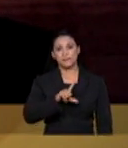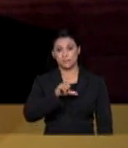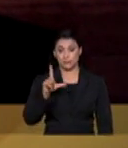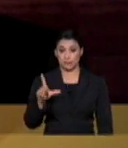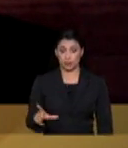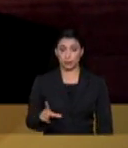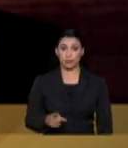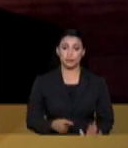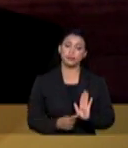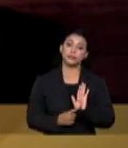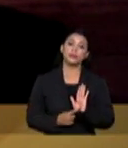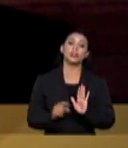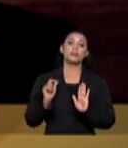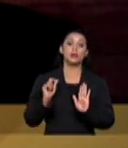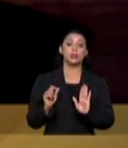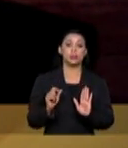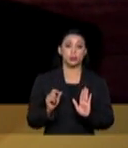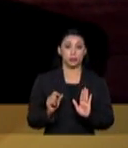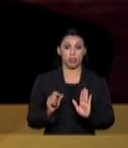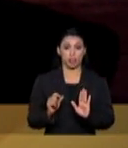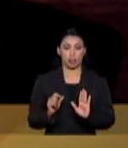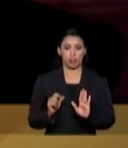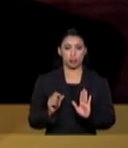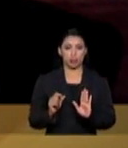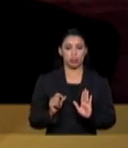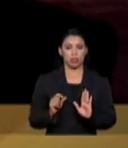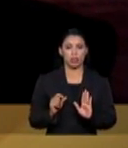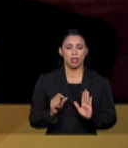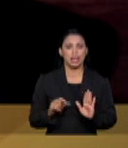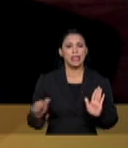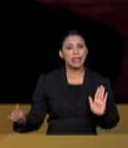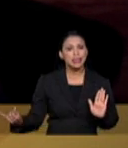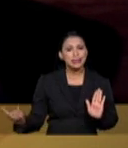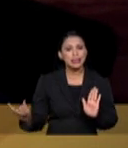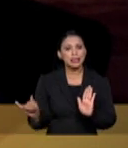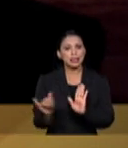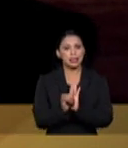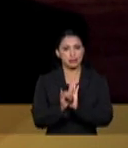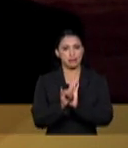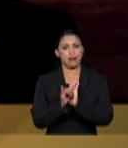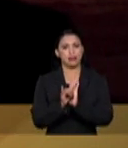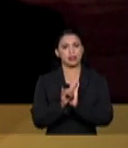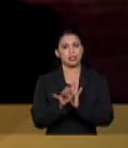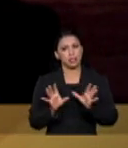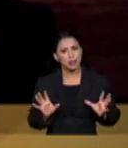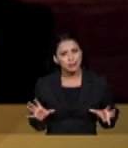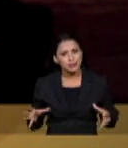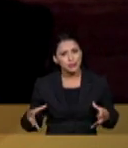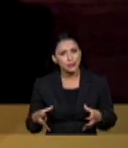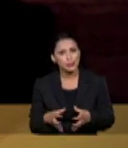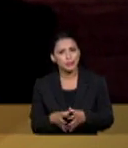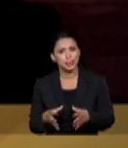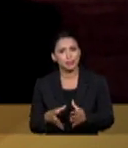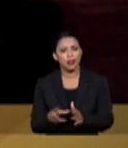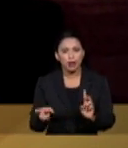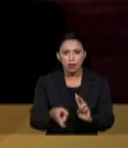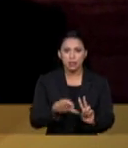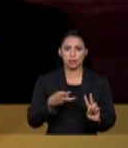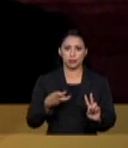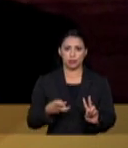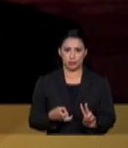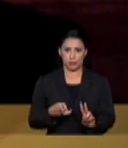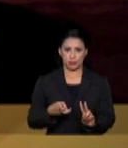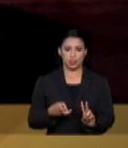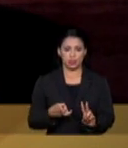água na própria formação da identidade das Comunidades dos índios